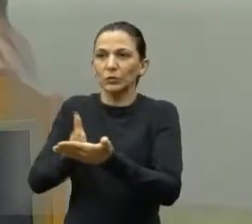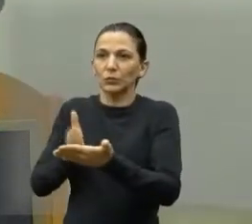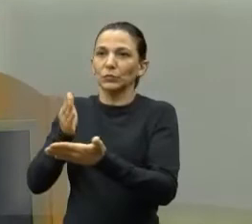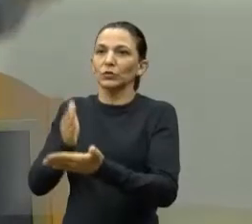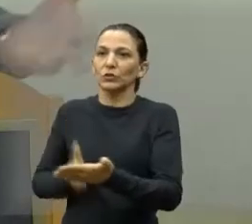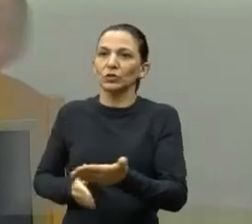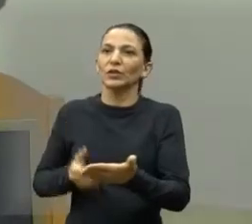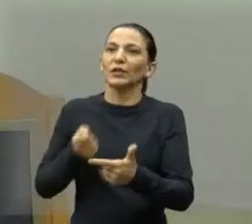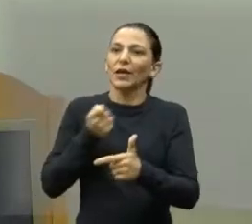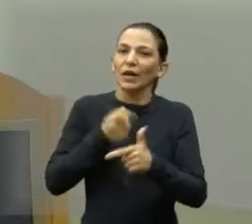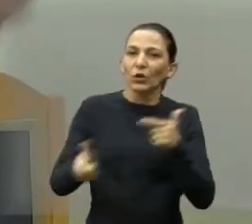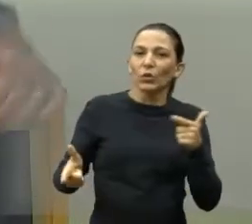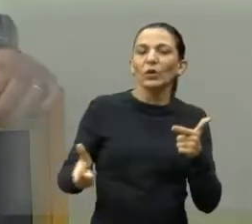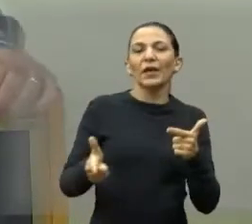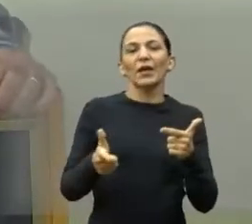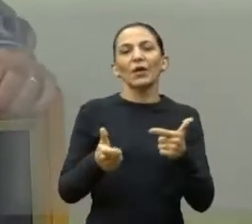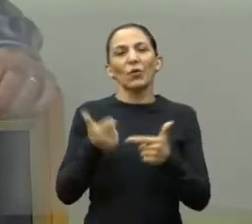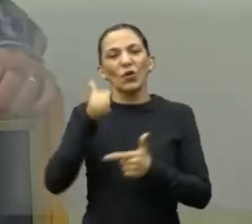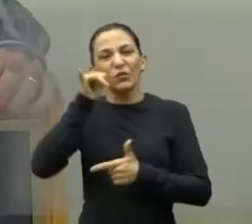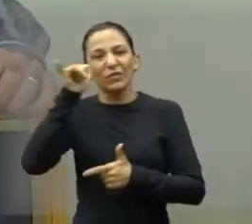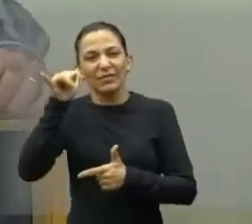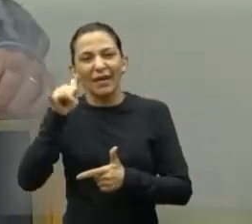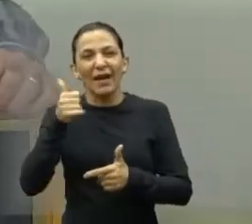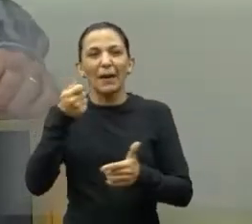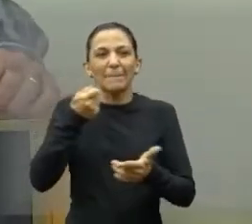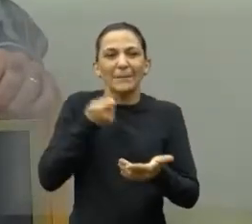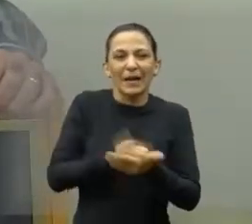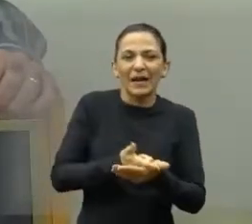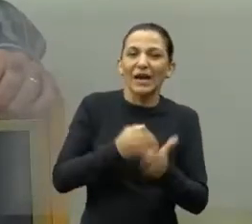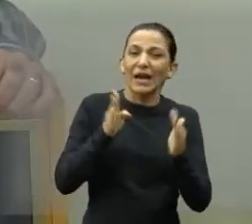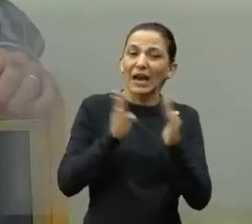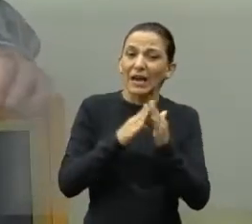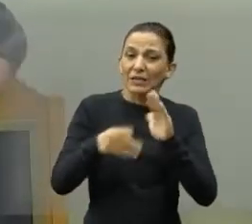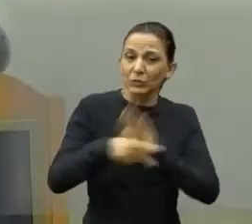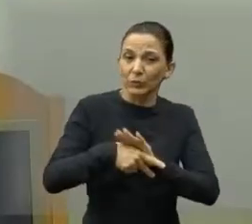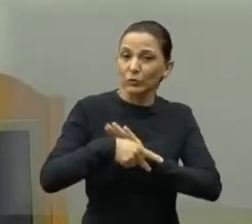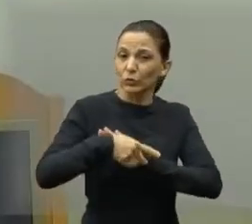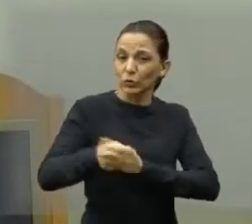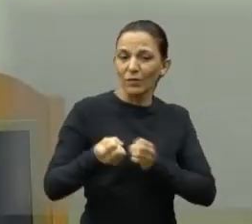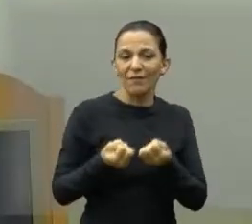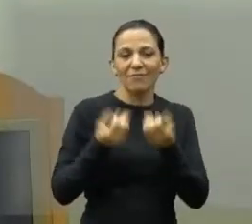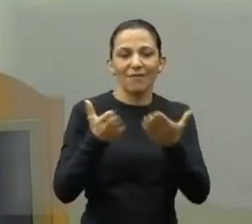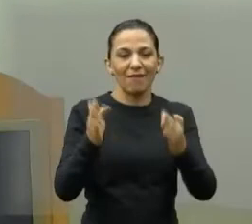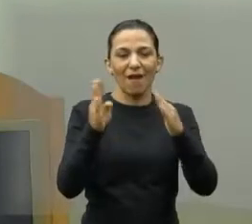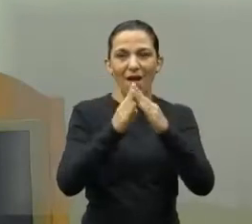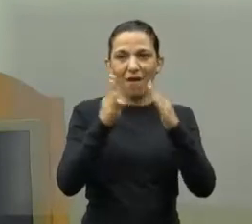de aluguel, de construção e tudo, e já estão habitando as vossas casas, estão sendo entregues assim,